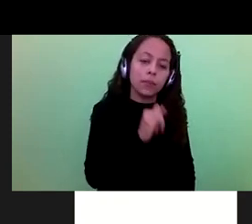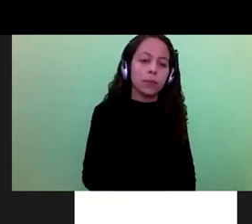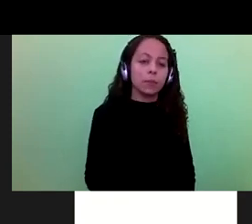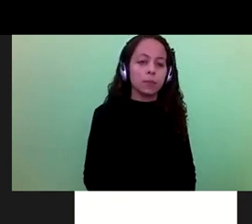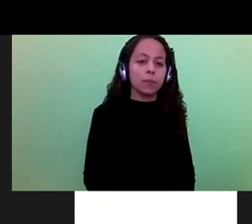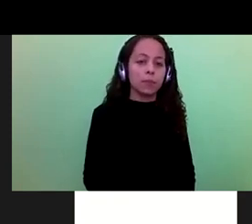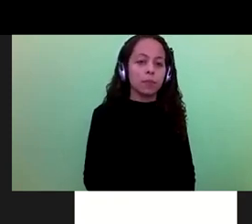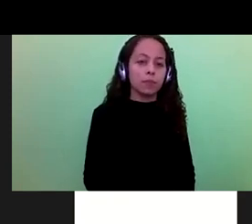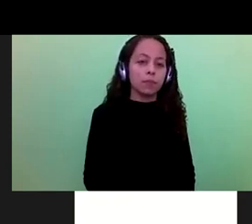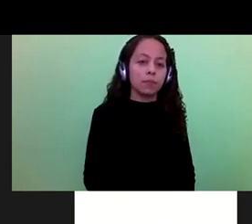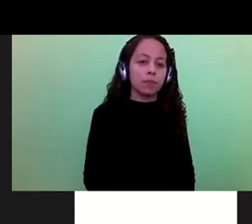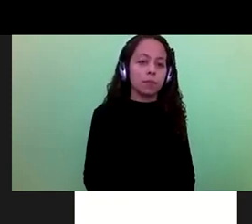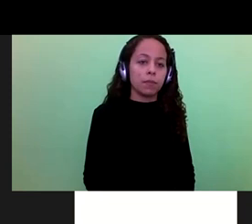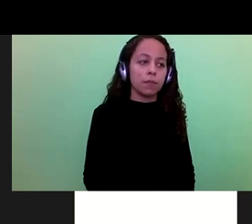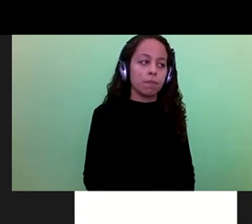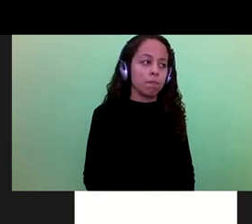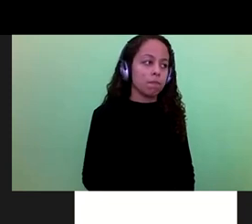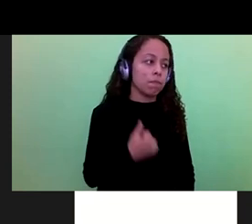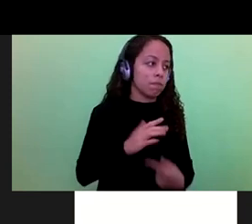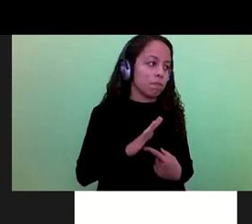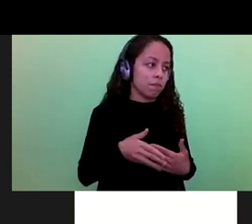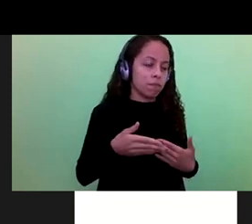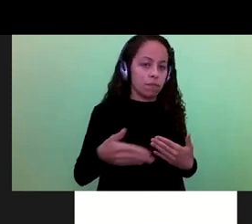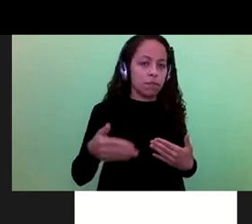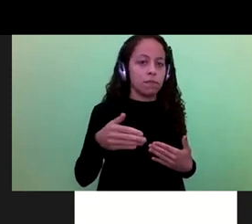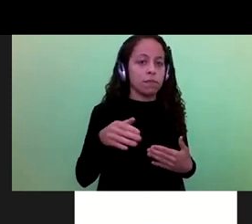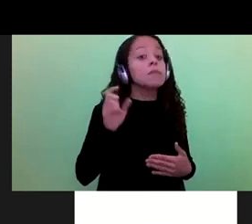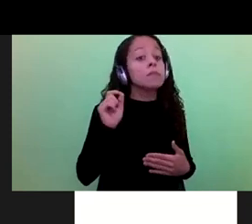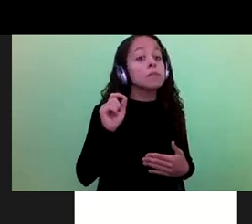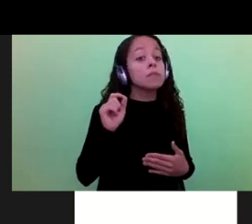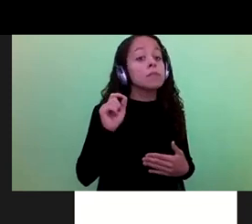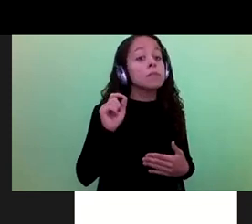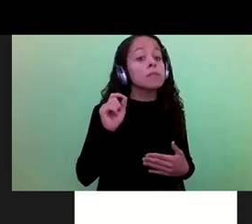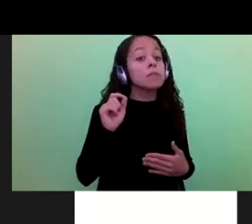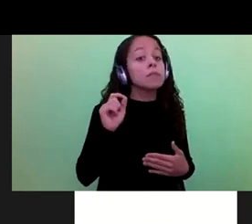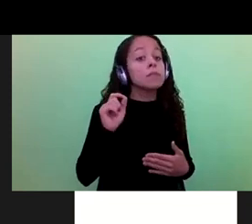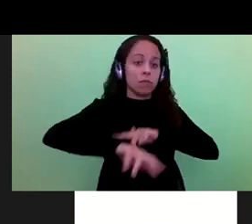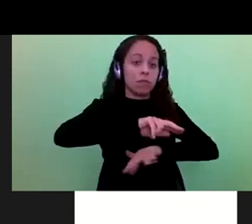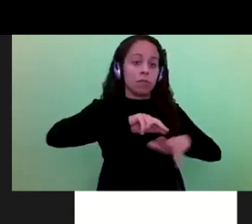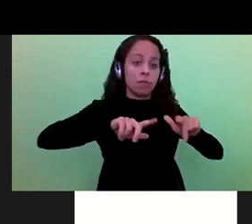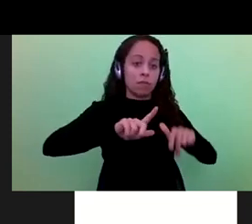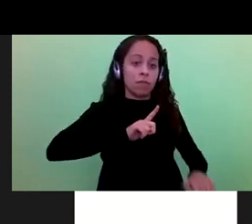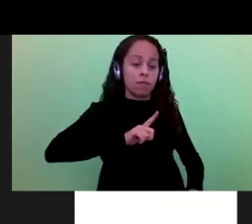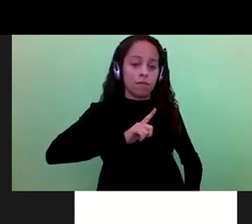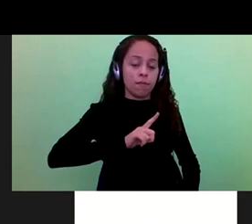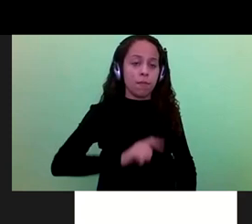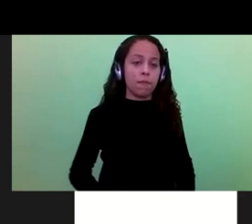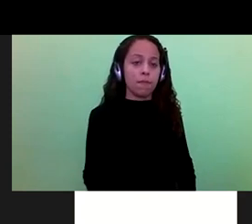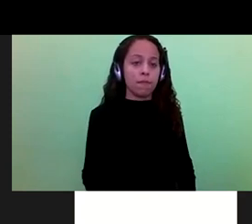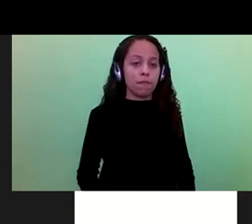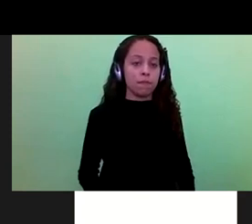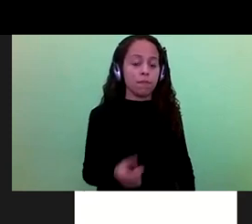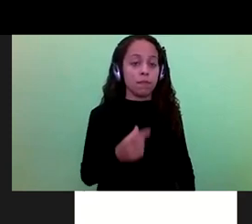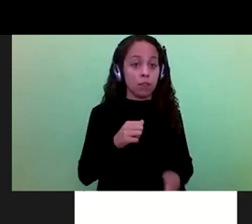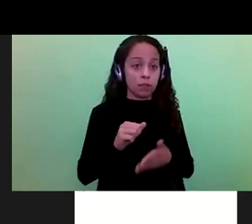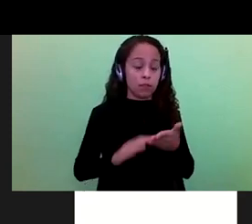integrado que eu vou comentar, que são atividades diversificadas, que são oferecidas por